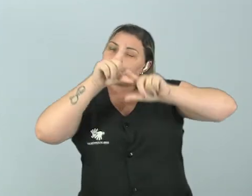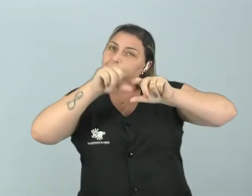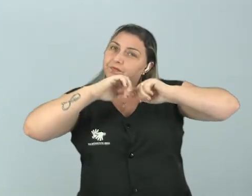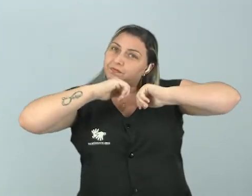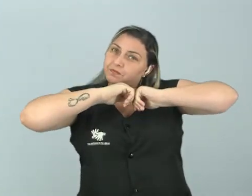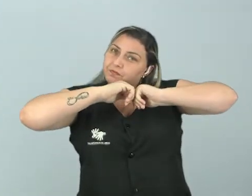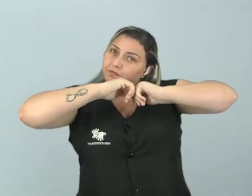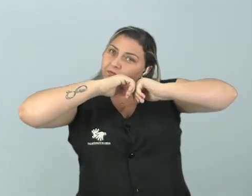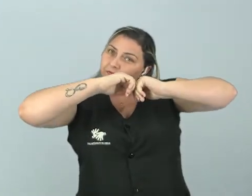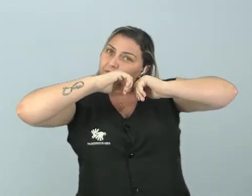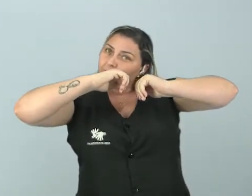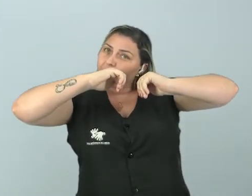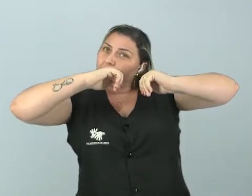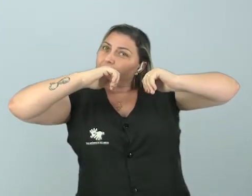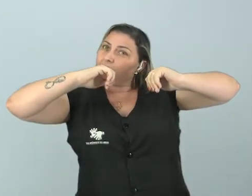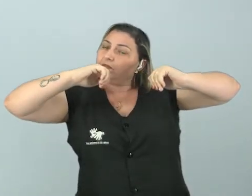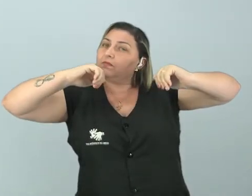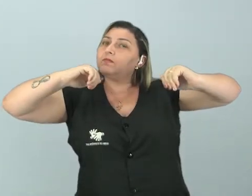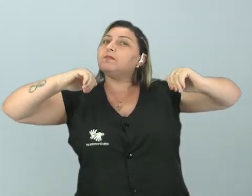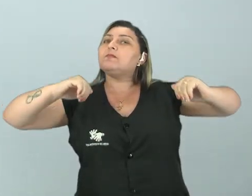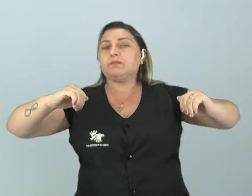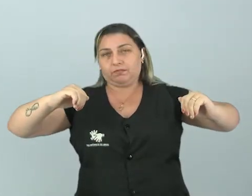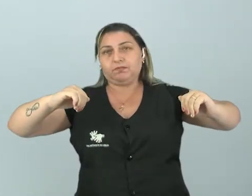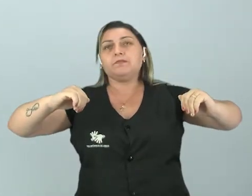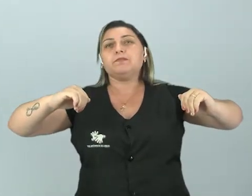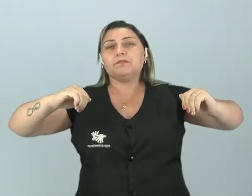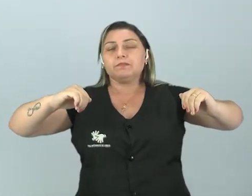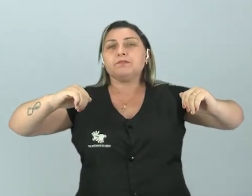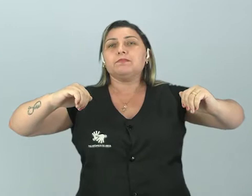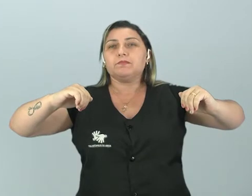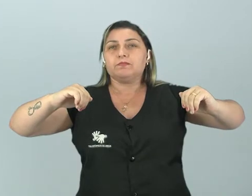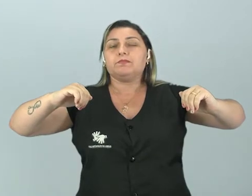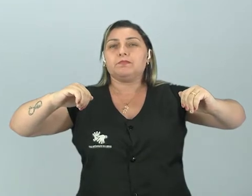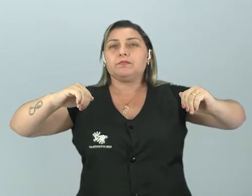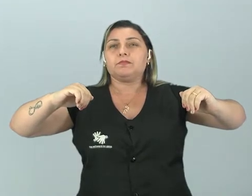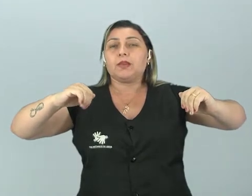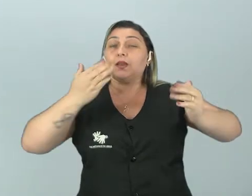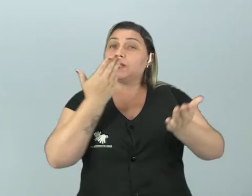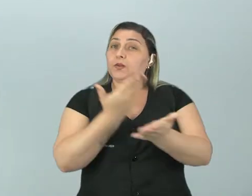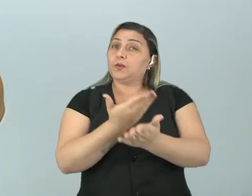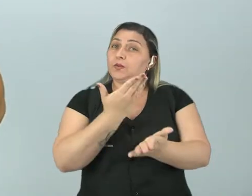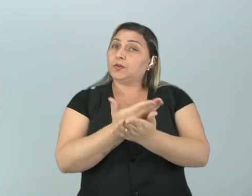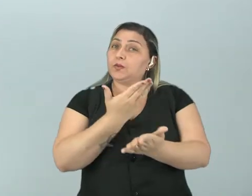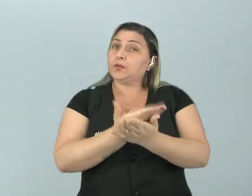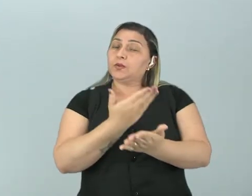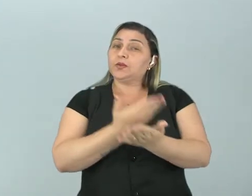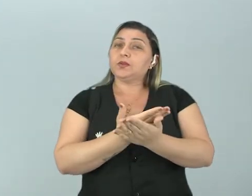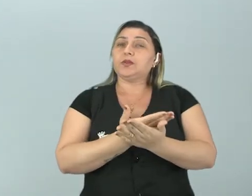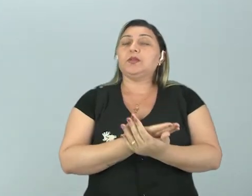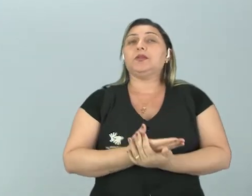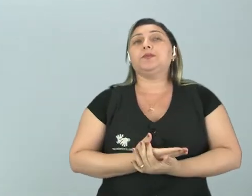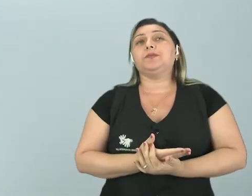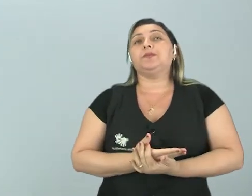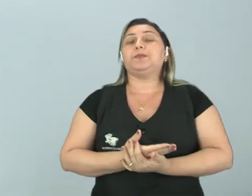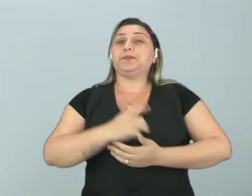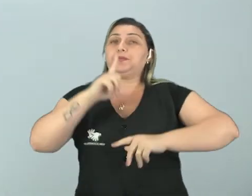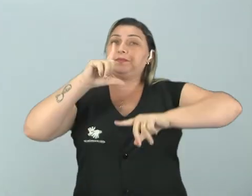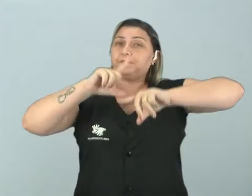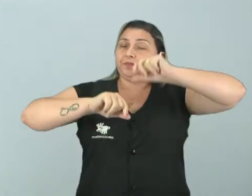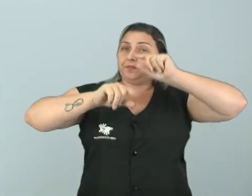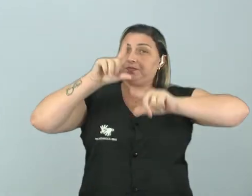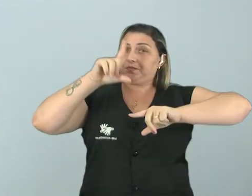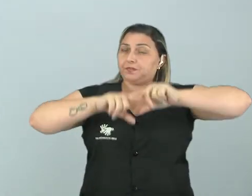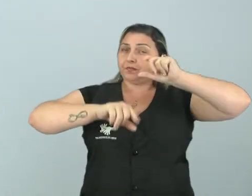se afastando? É aí que entra esse estudo, né? As estrelas,